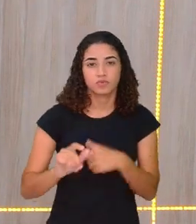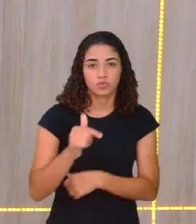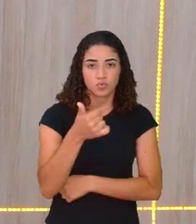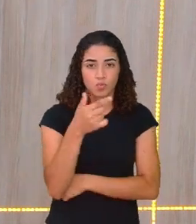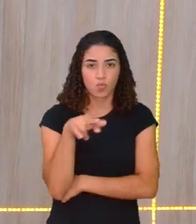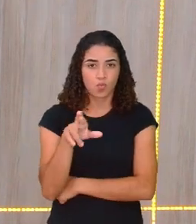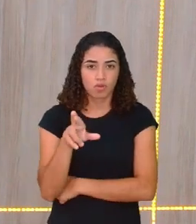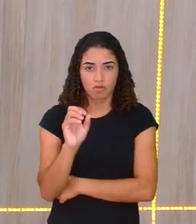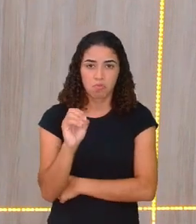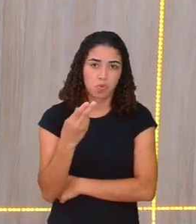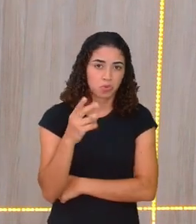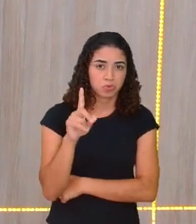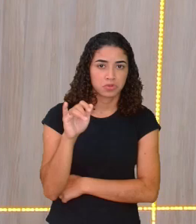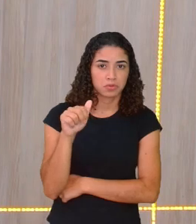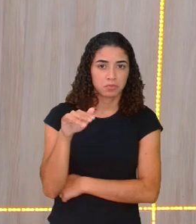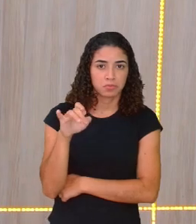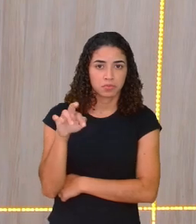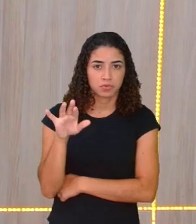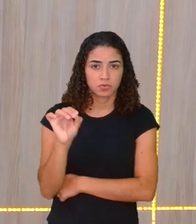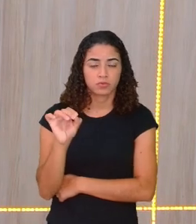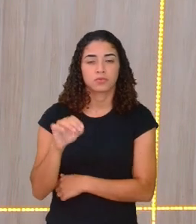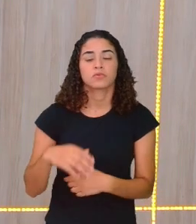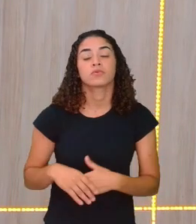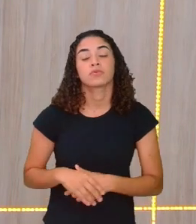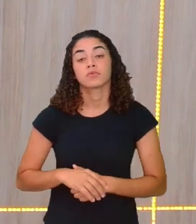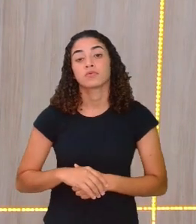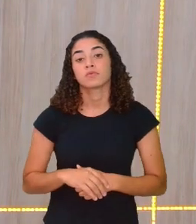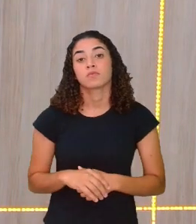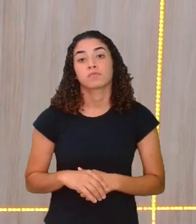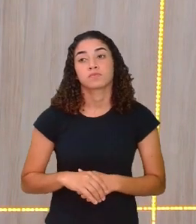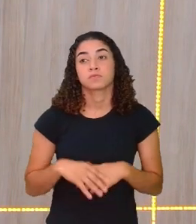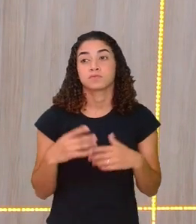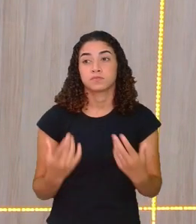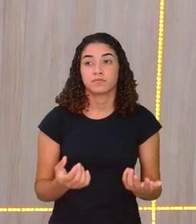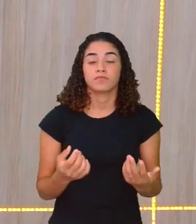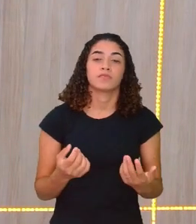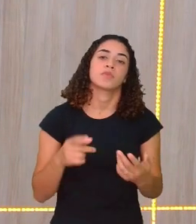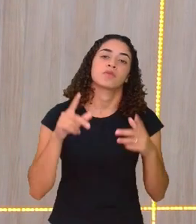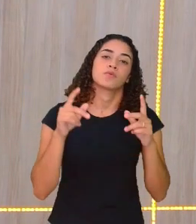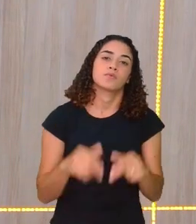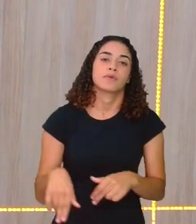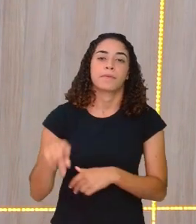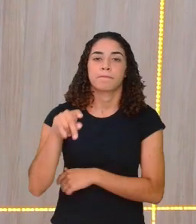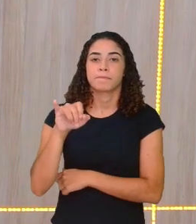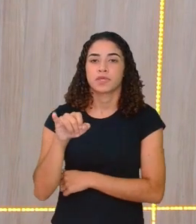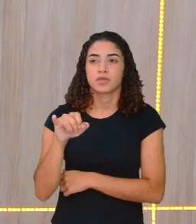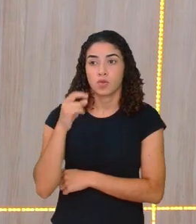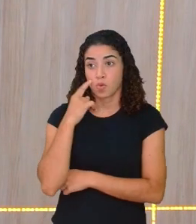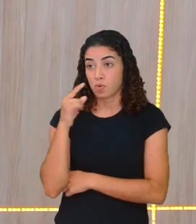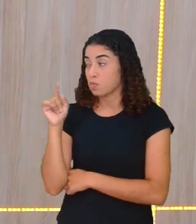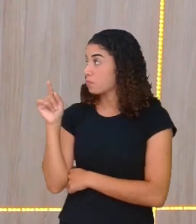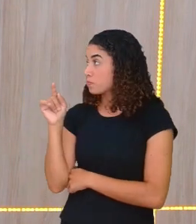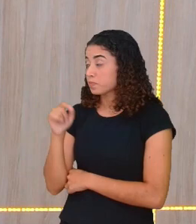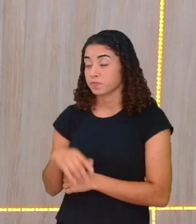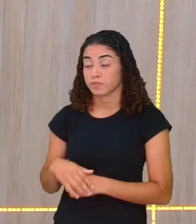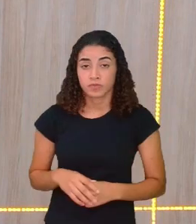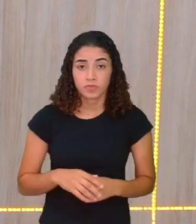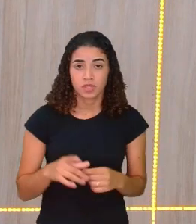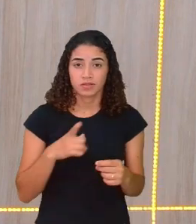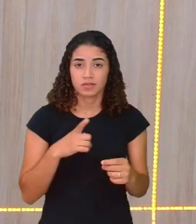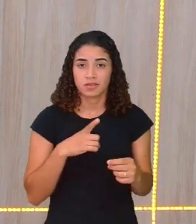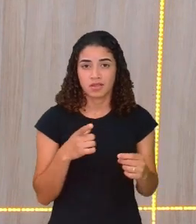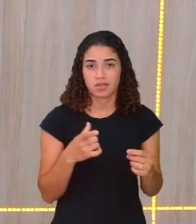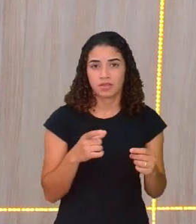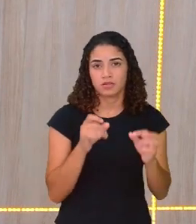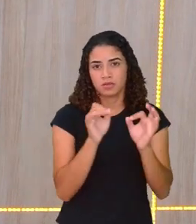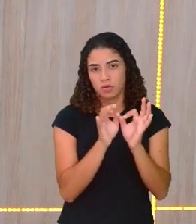ou o diâmetro, né? Igual a π. essa razão entre o